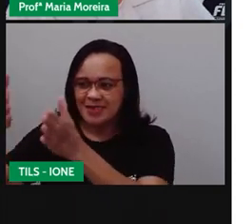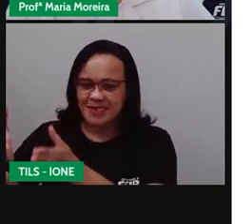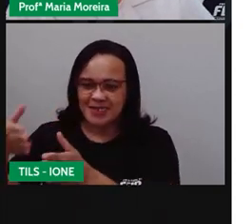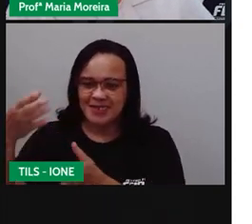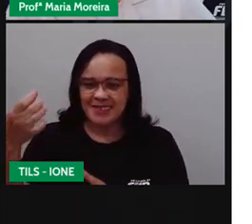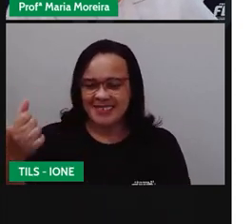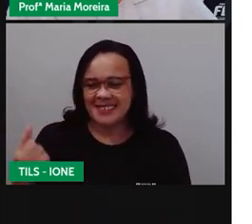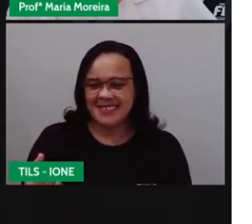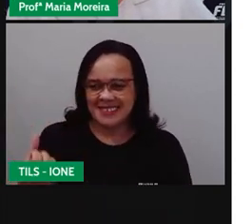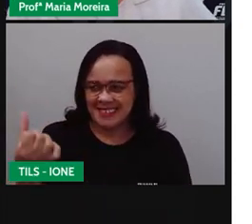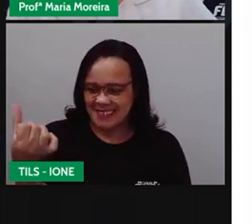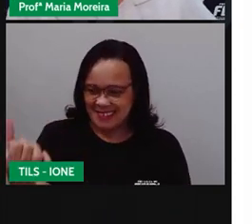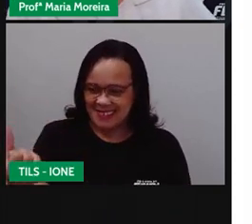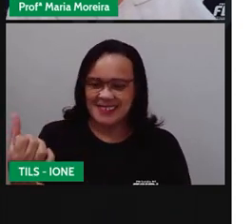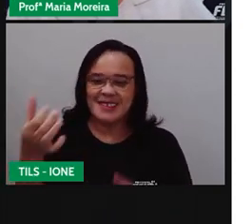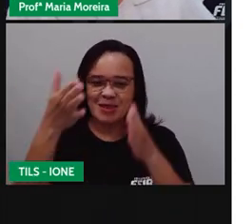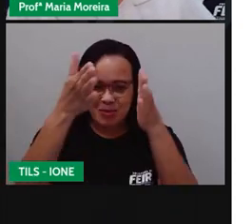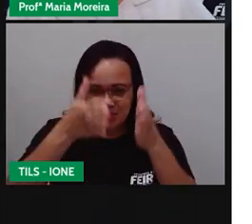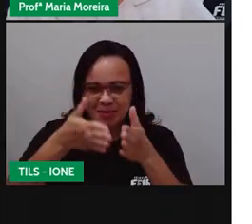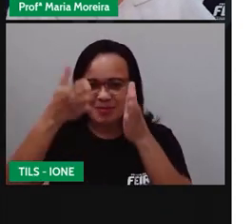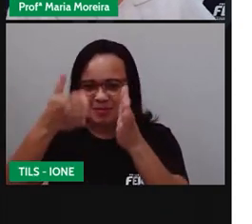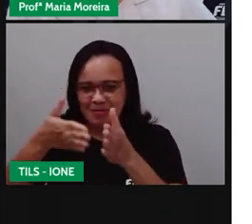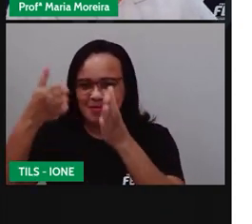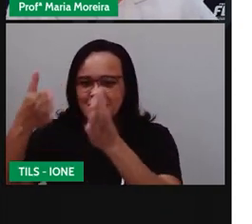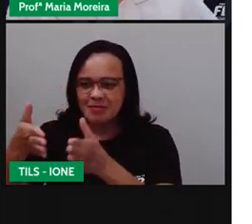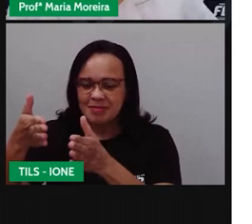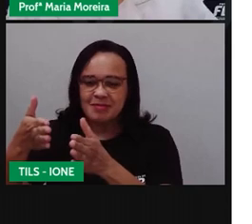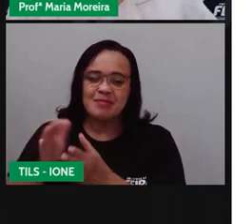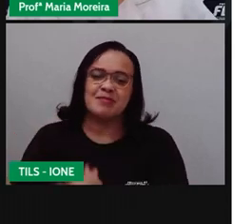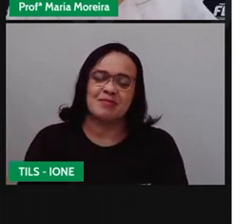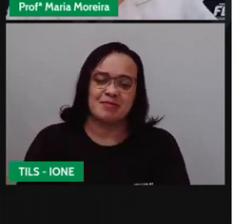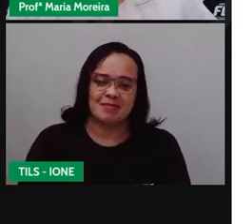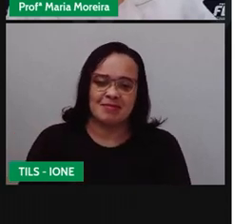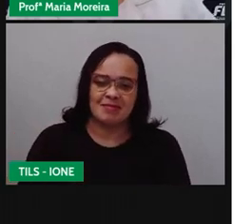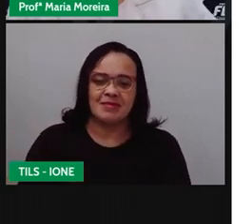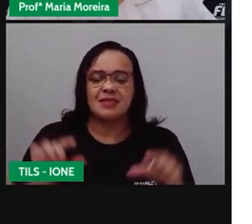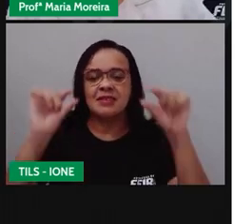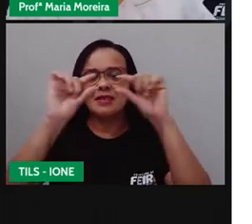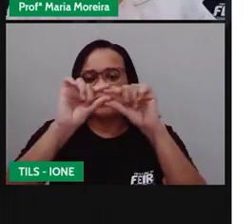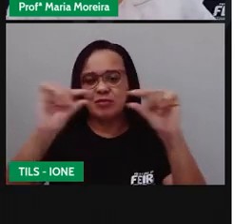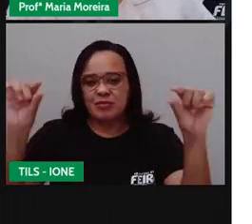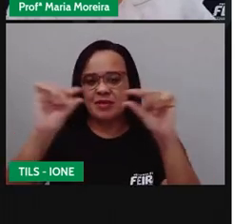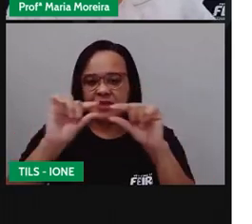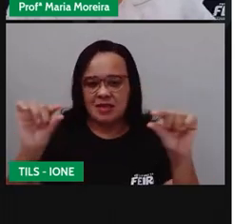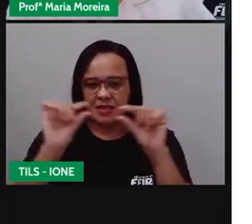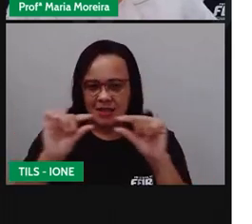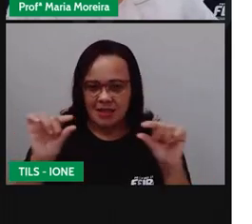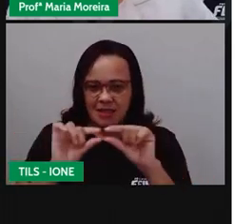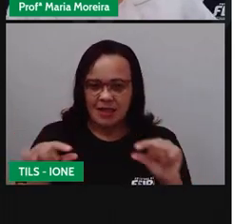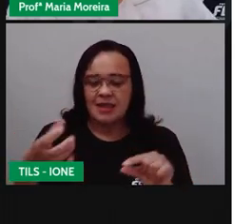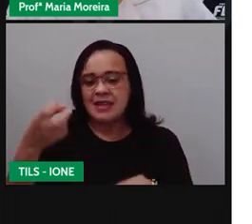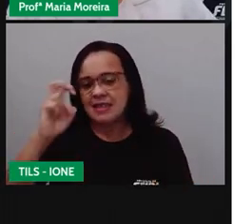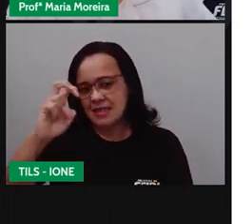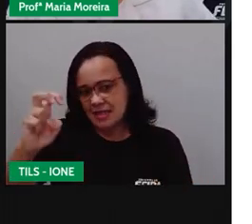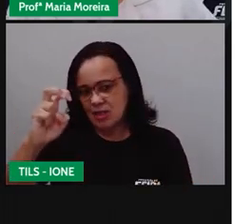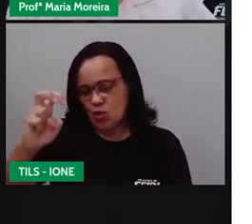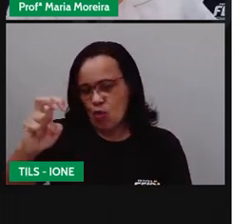4, 5, 6. 6 colunas. E essas colunas vão se repetir quantas vezes? Ó.